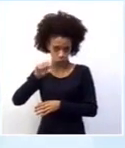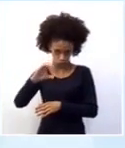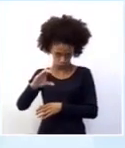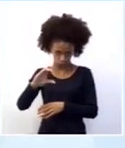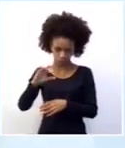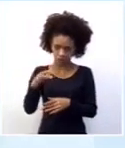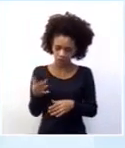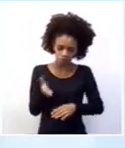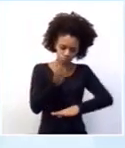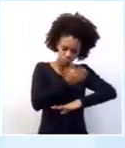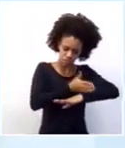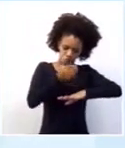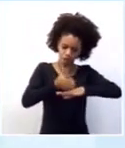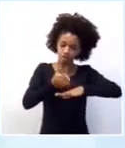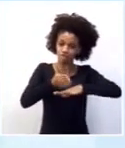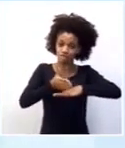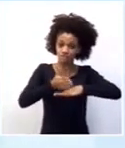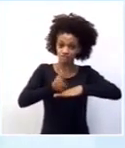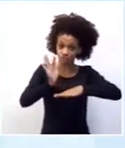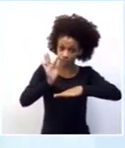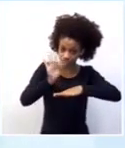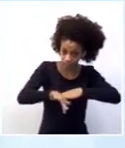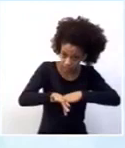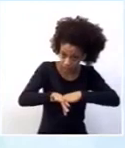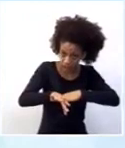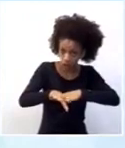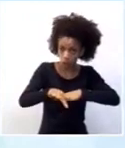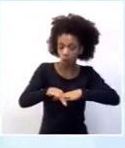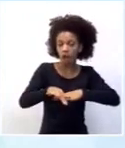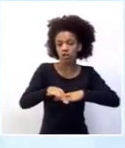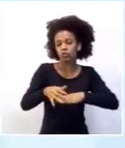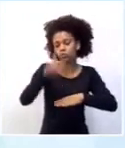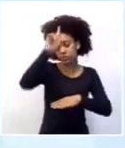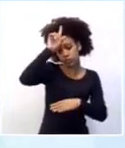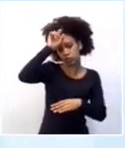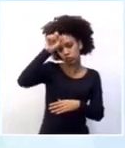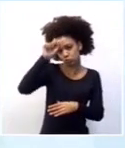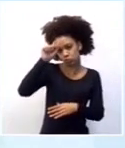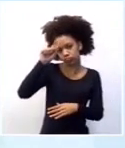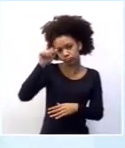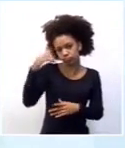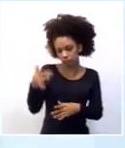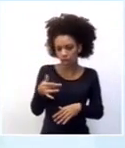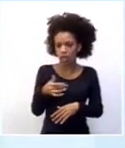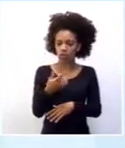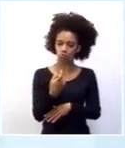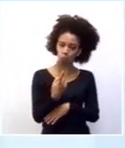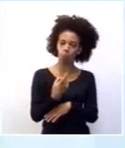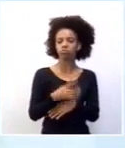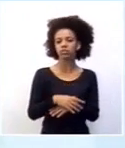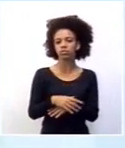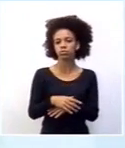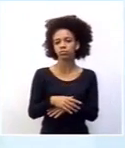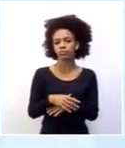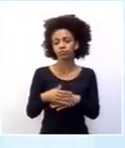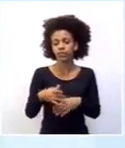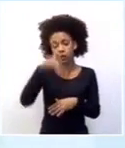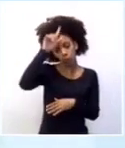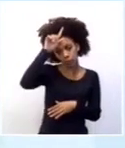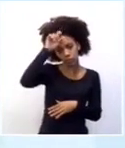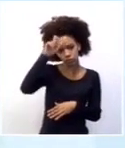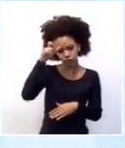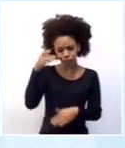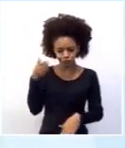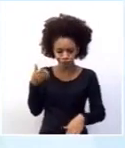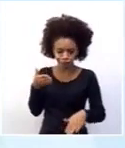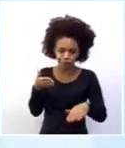né, dessa instituição aí do Estado egípcio autônomo. A partir do Novo Império, no final dele, o Egito passa a ser invadido